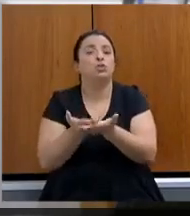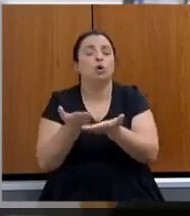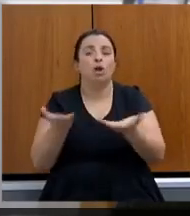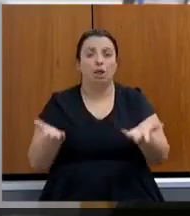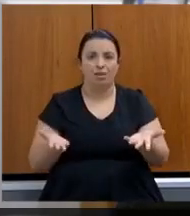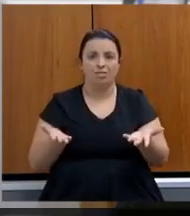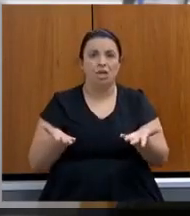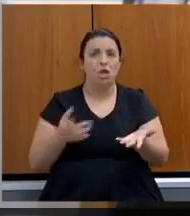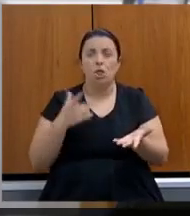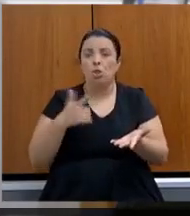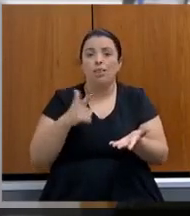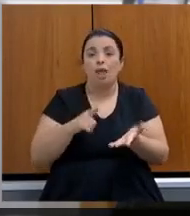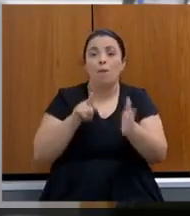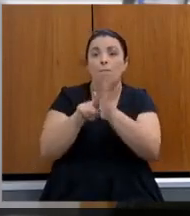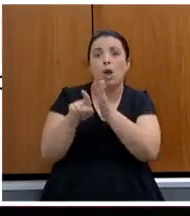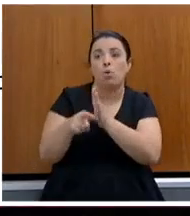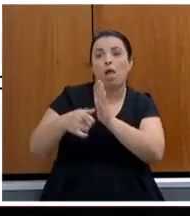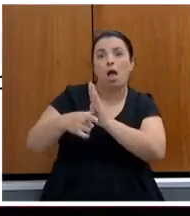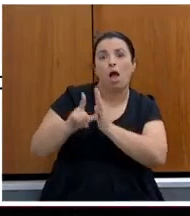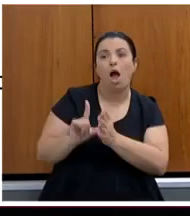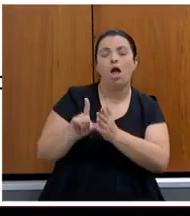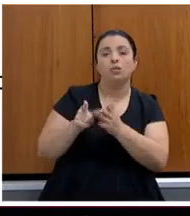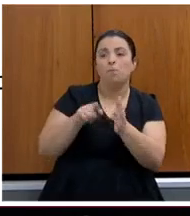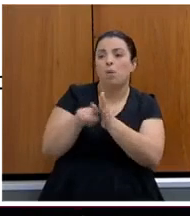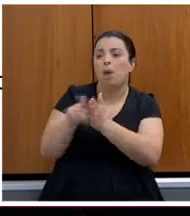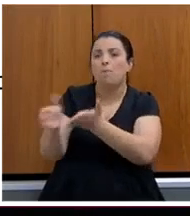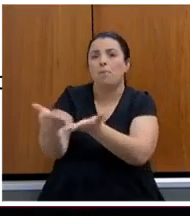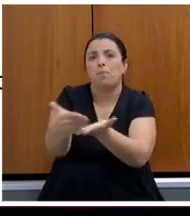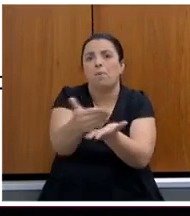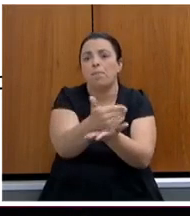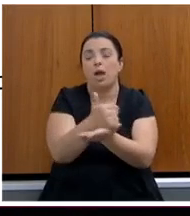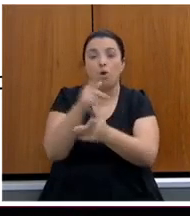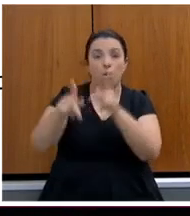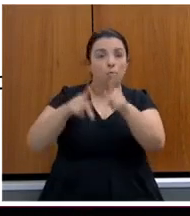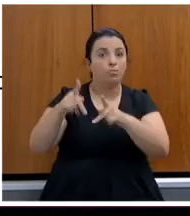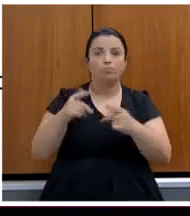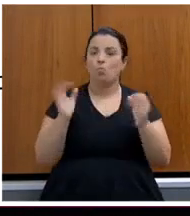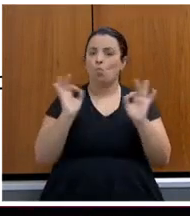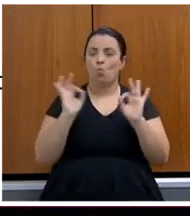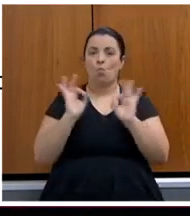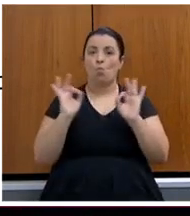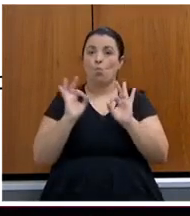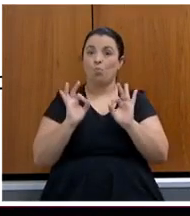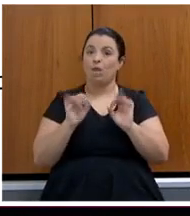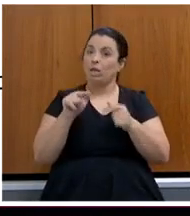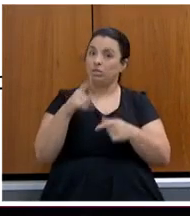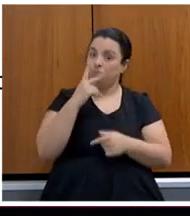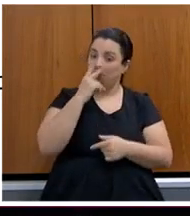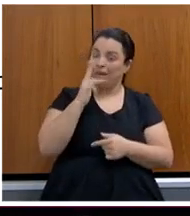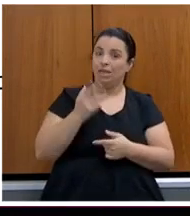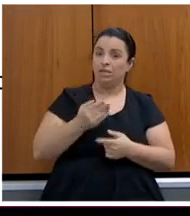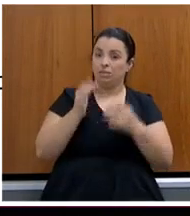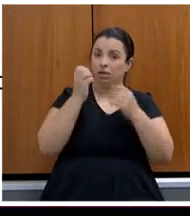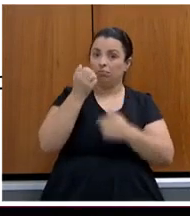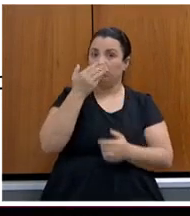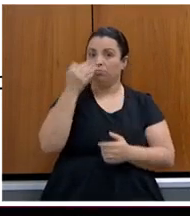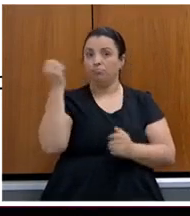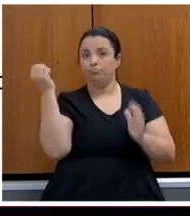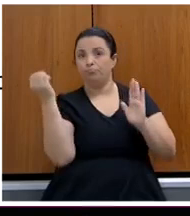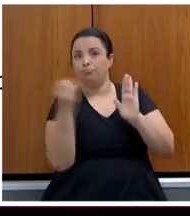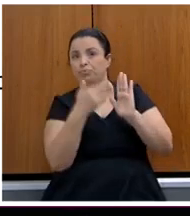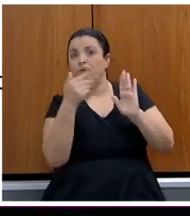de consulta prévia à comunidade escolar em relação aos projetos mãos dadas e tomar o que afronta inclusive o princípio constitucional